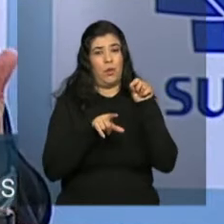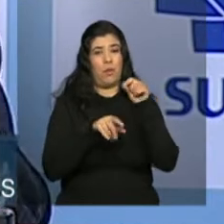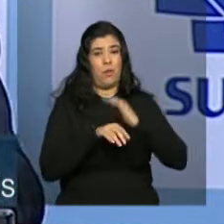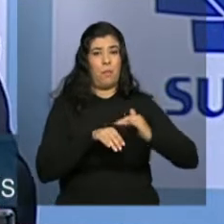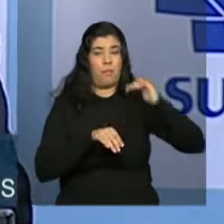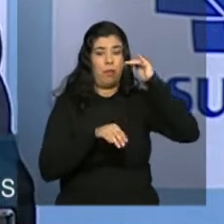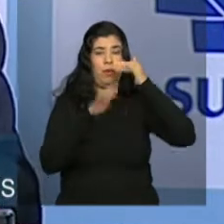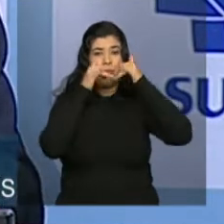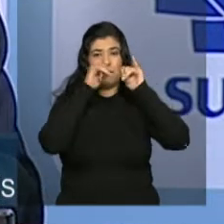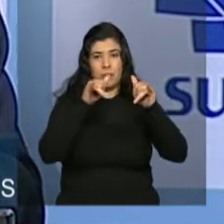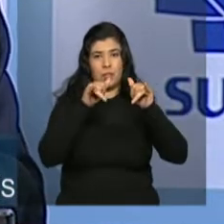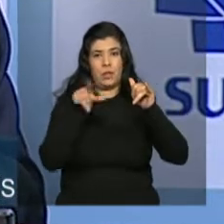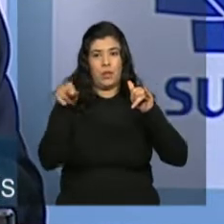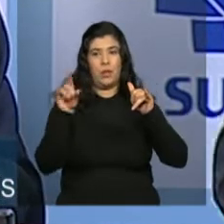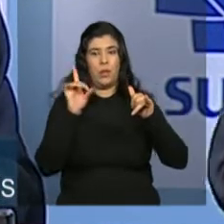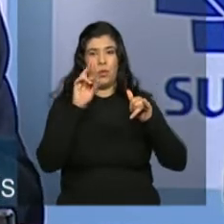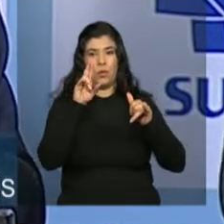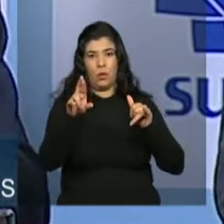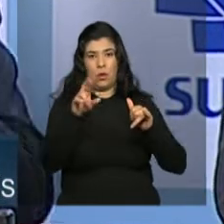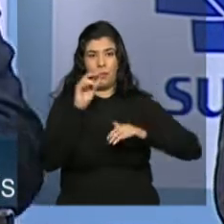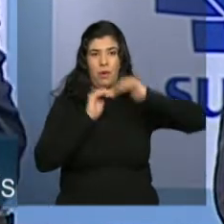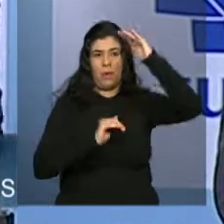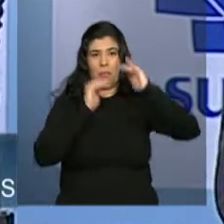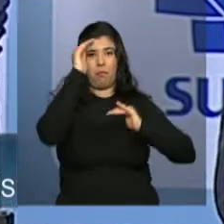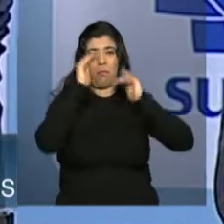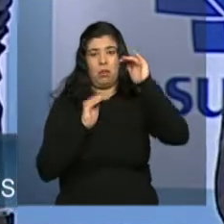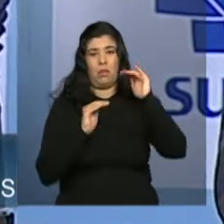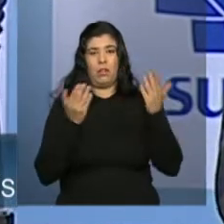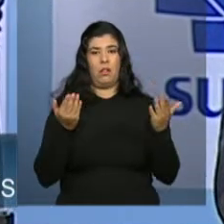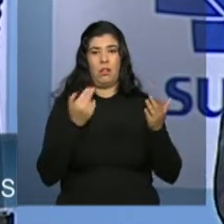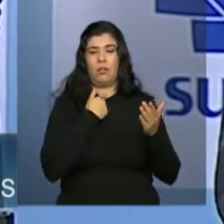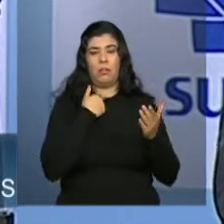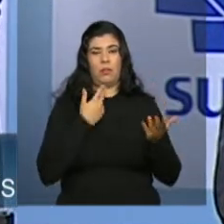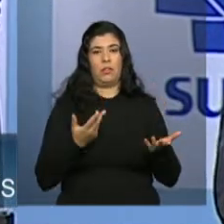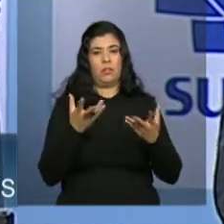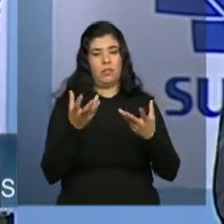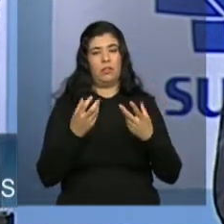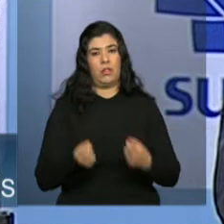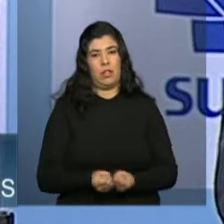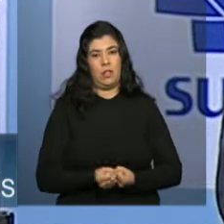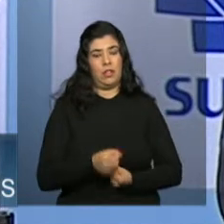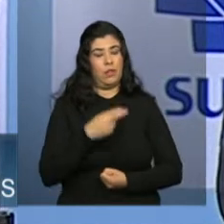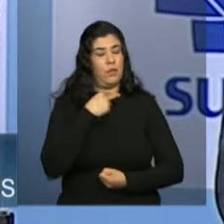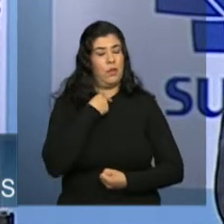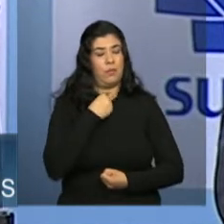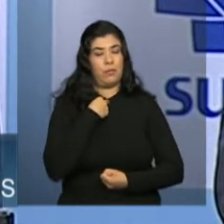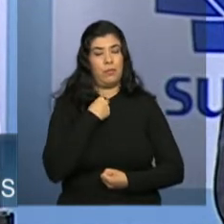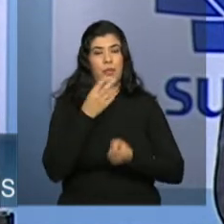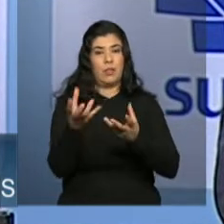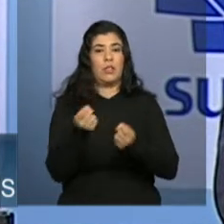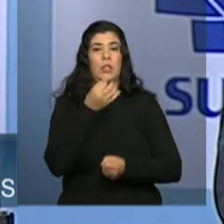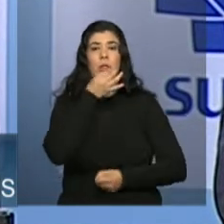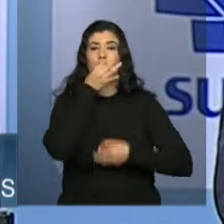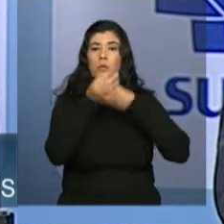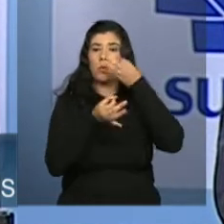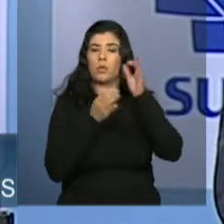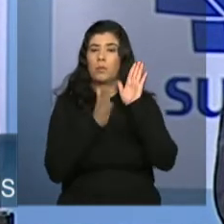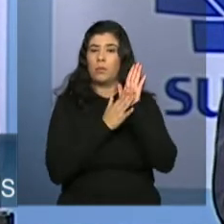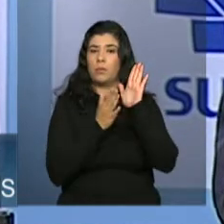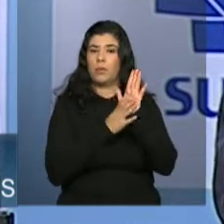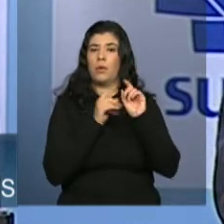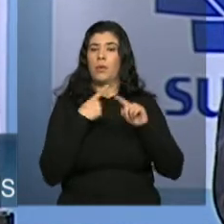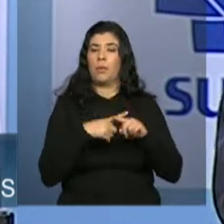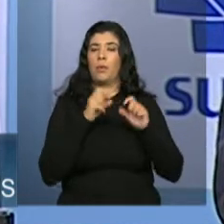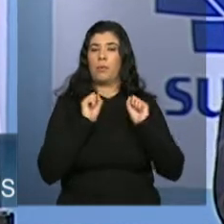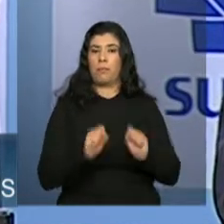movimento especulatória né porque quando sobe só baixo o que a gente vai dar uma série então gente não aceitou essa sugestão dele Exatamente